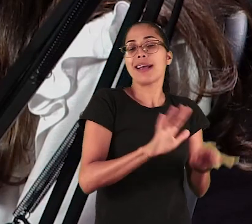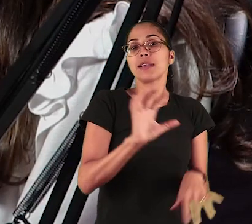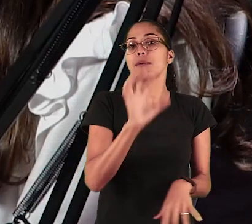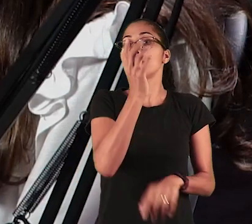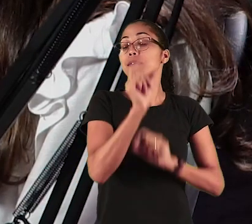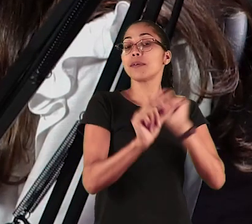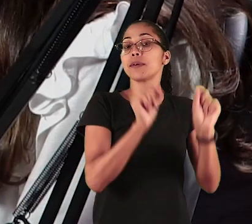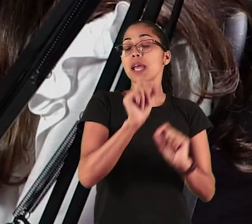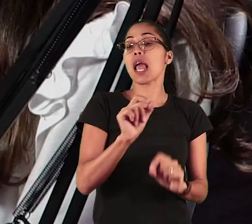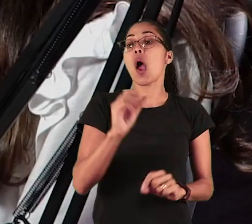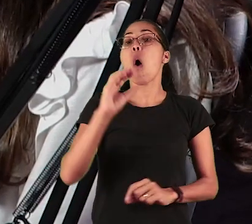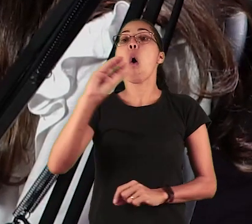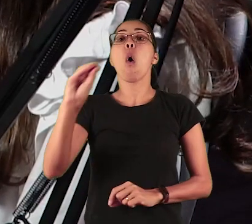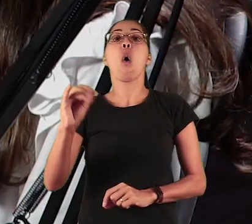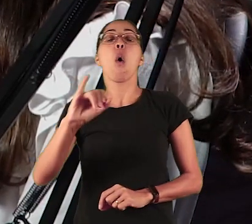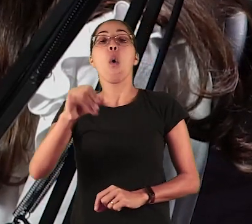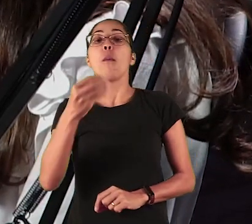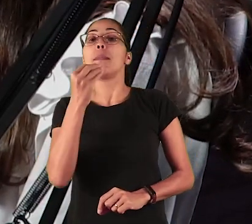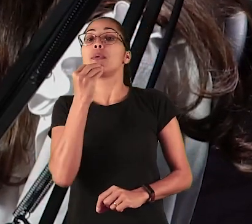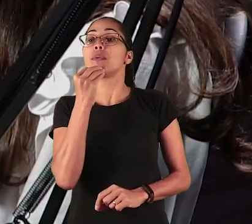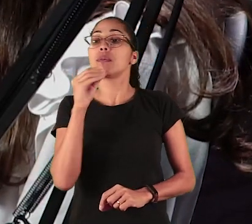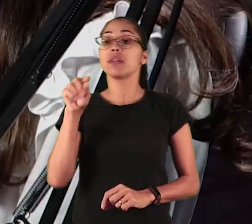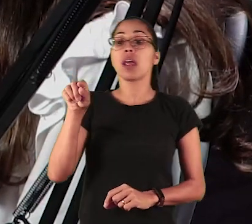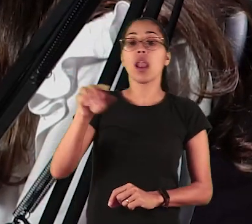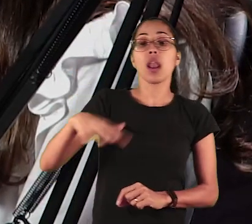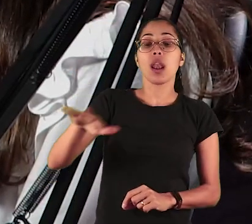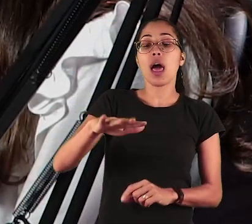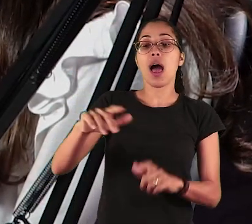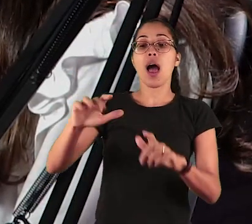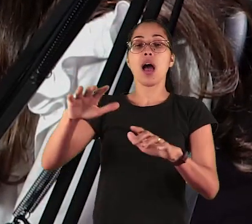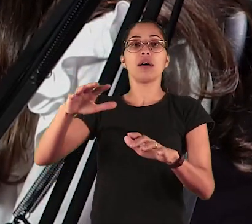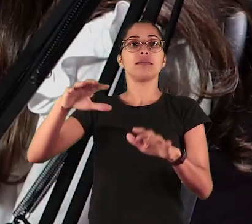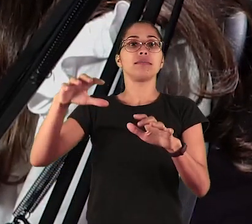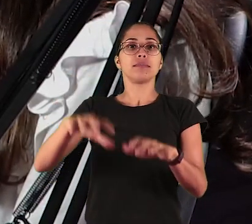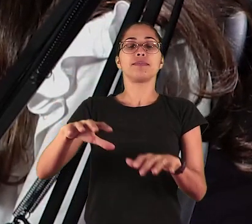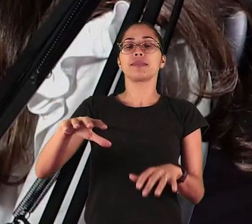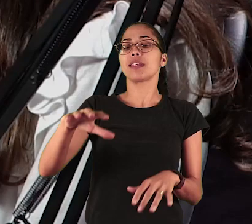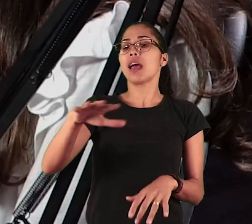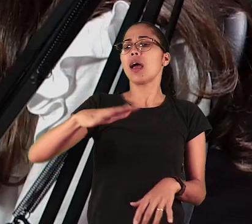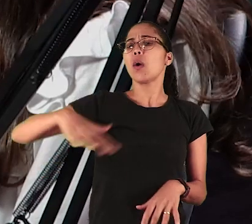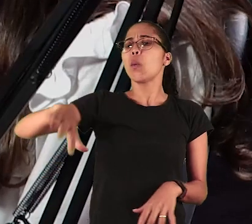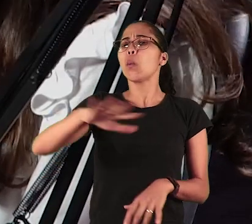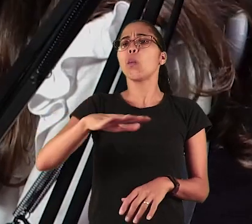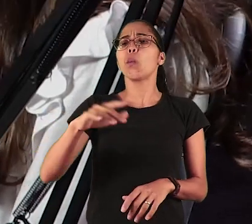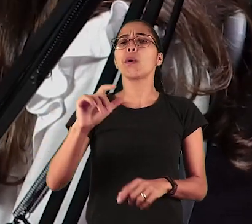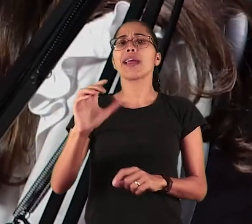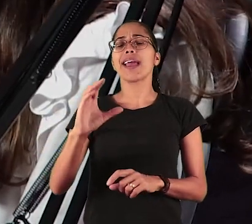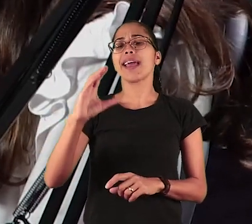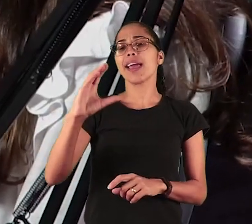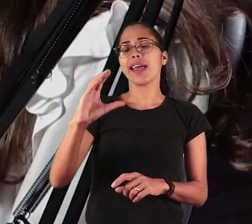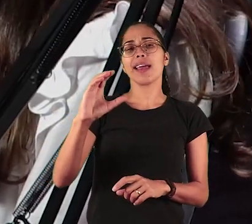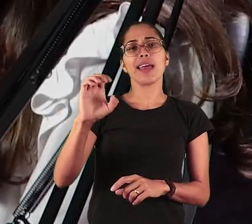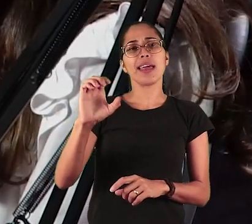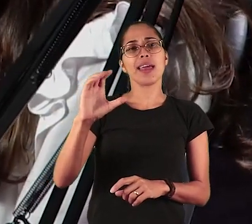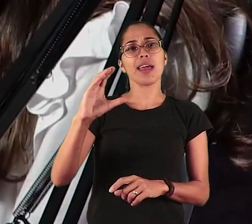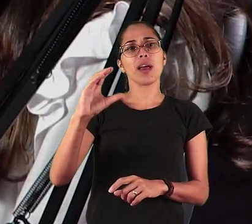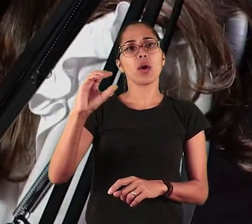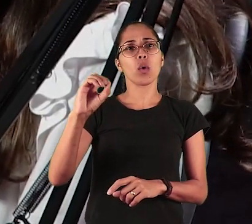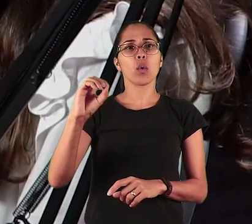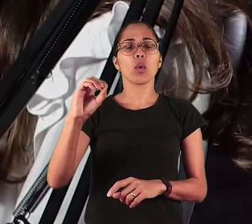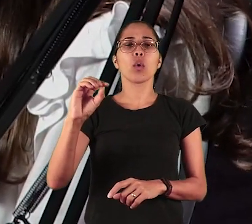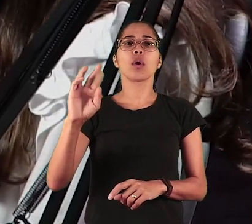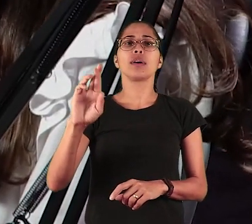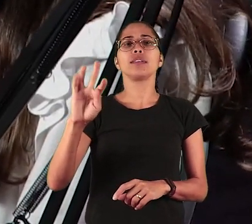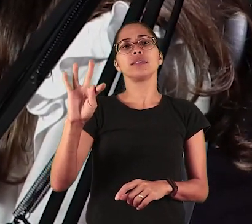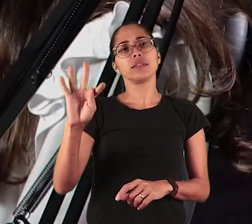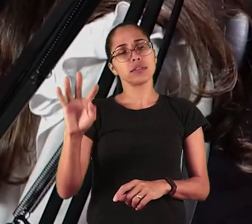para mim foi tudo super conversado isso de uma oportunidade de migrar para uma área que ele se chamavam de principal inversemente que no fundo era para ver Record com o dinheiro